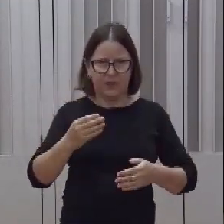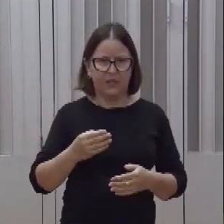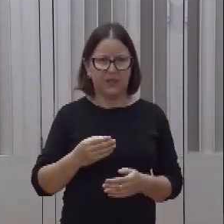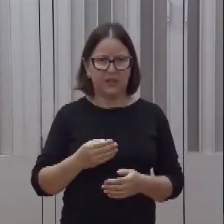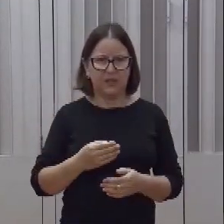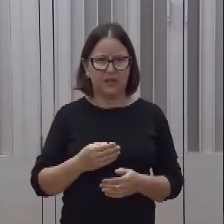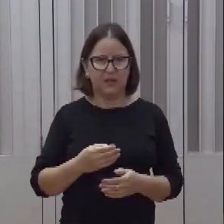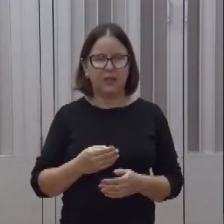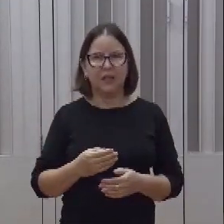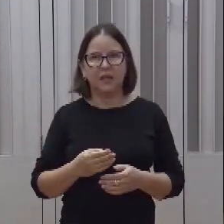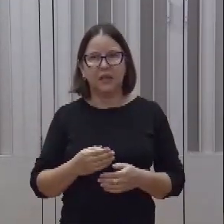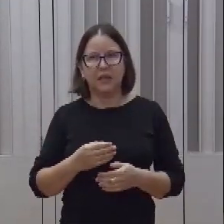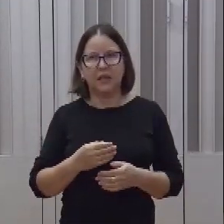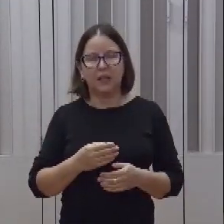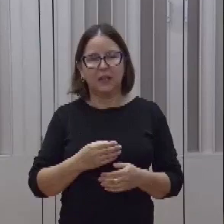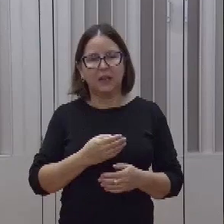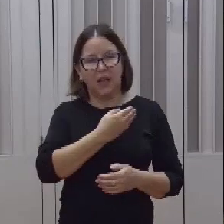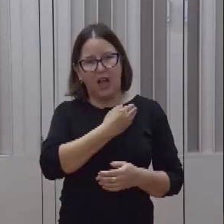igreja.